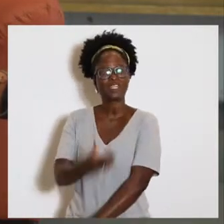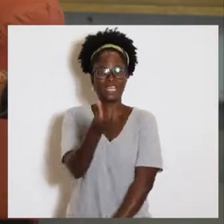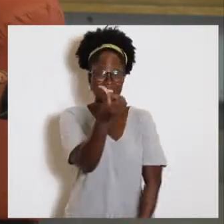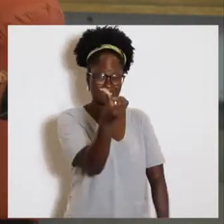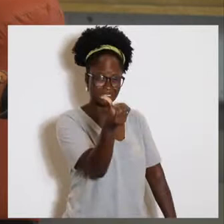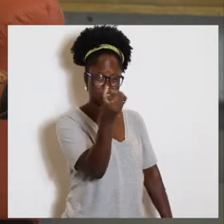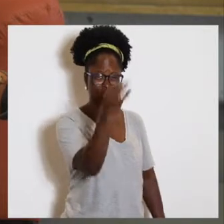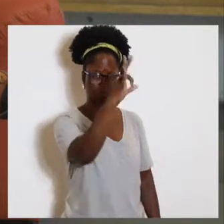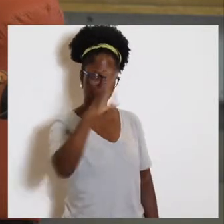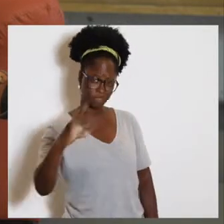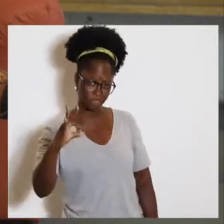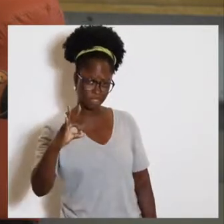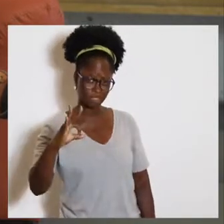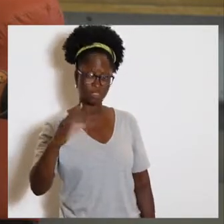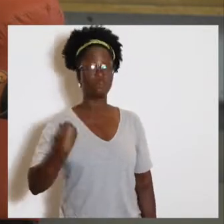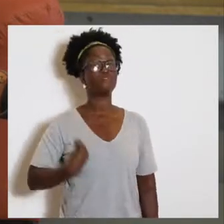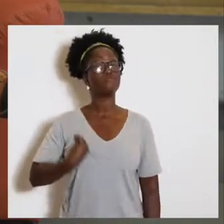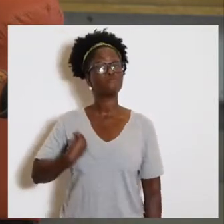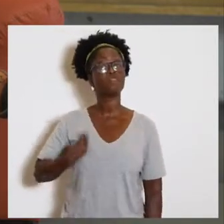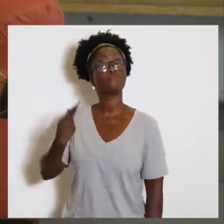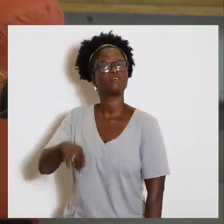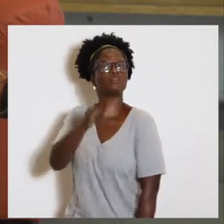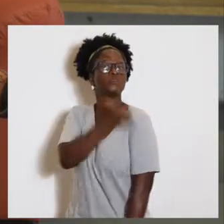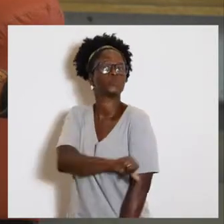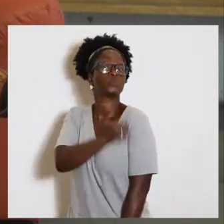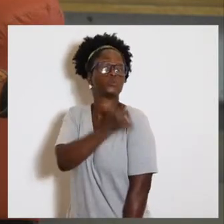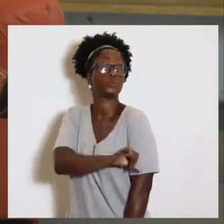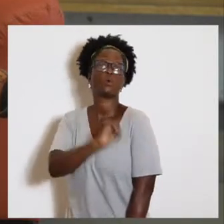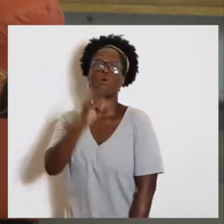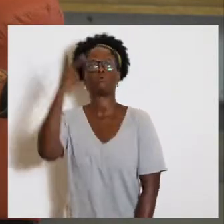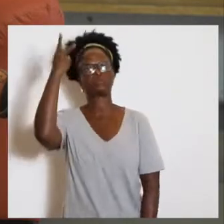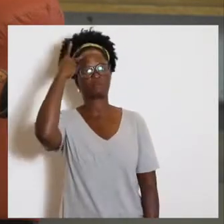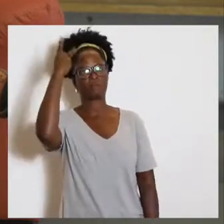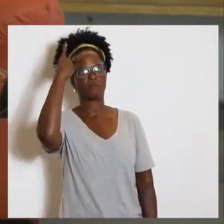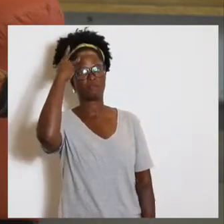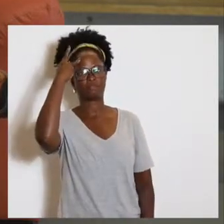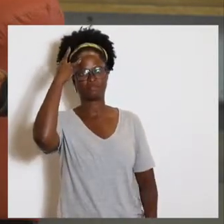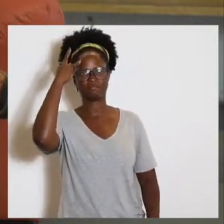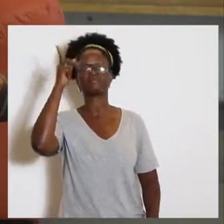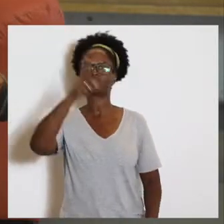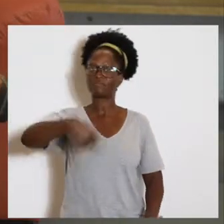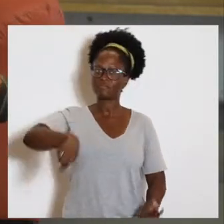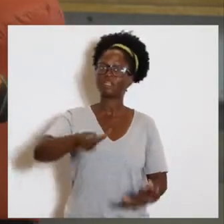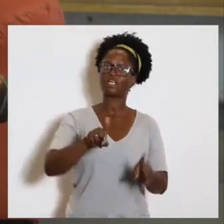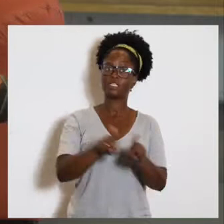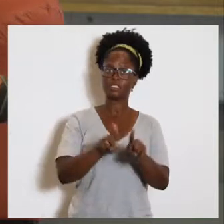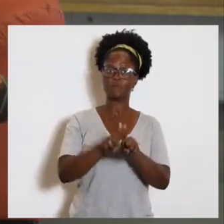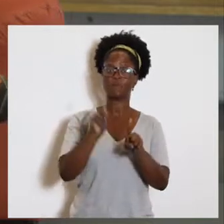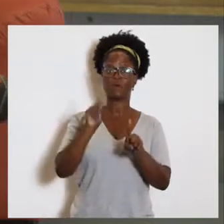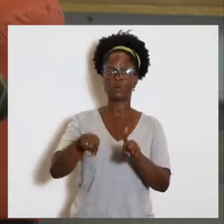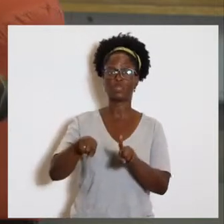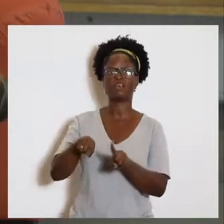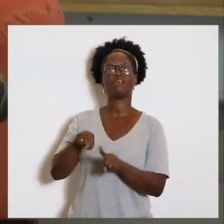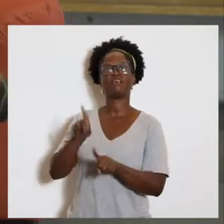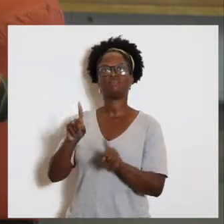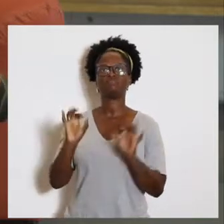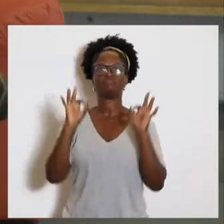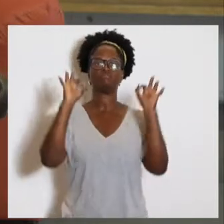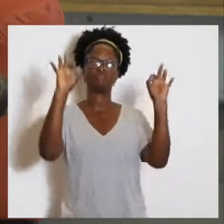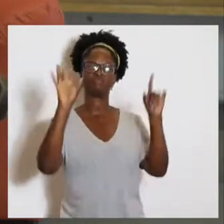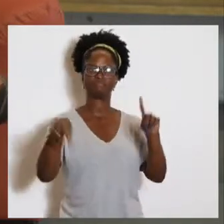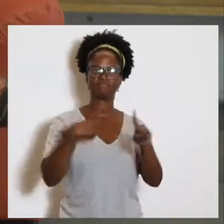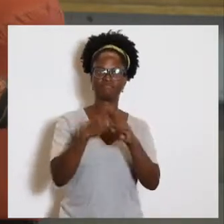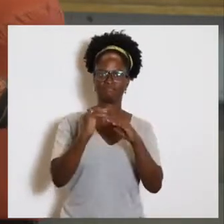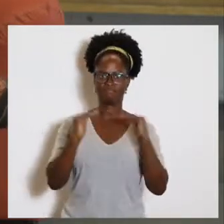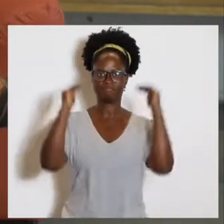60% deles vivem no rio de janeiro ou em são paulo portanto nós também somos relativamente privilegiados porque